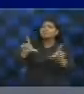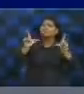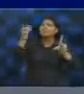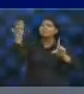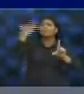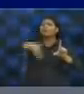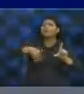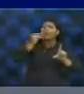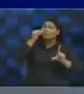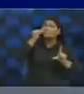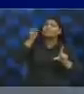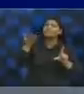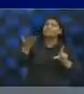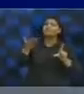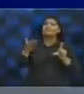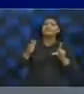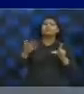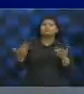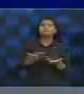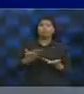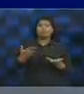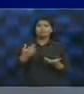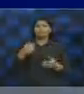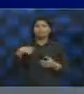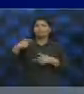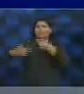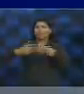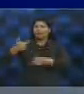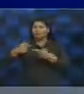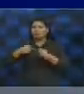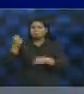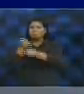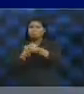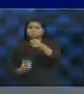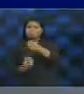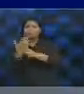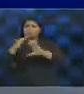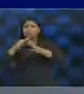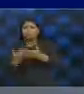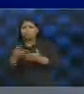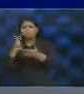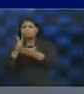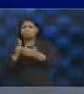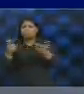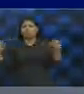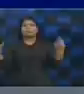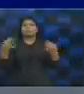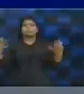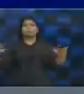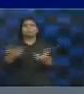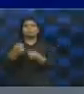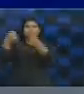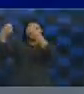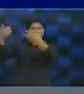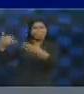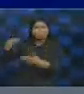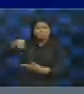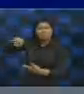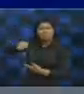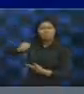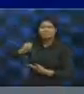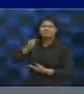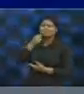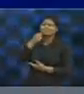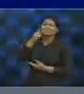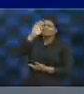cidade de Manaus durante a sua administração, muito menos uma escola muito bonita. Mais do que isso, a sua administração, por ineficiência,